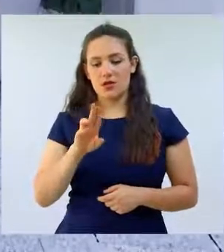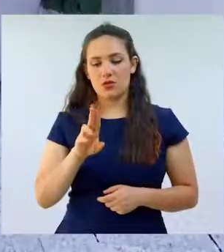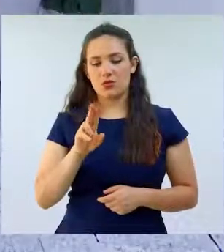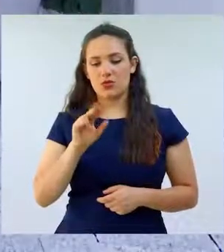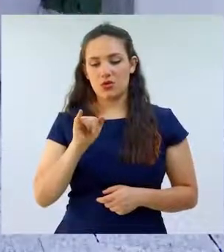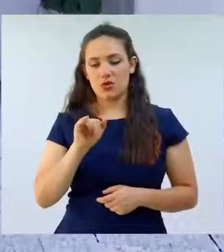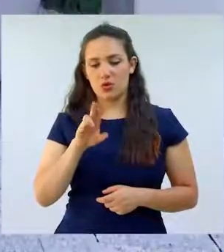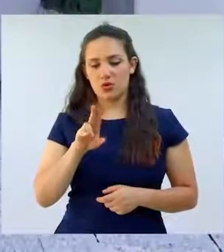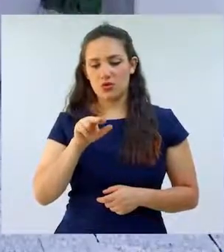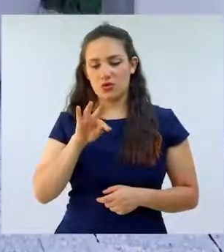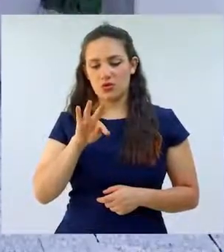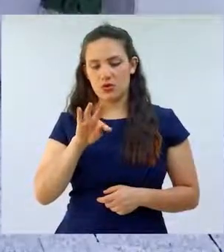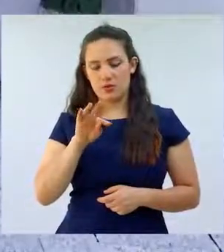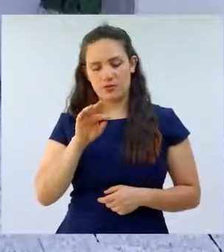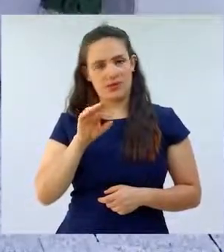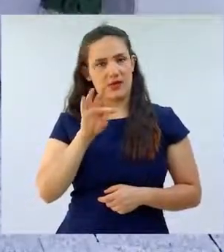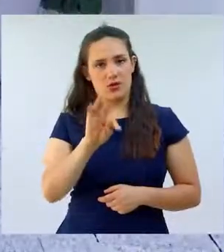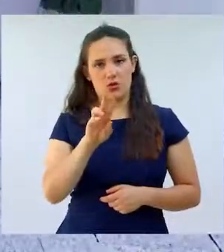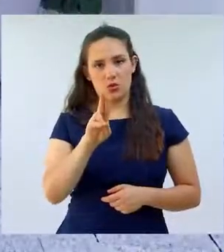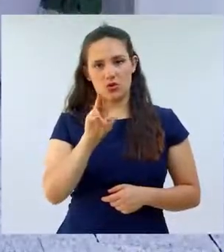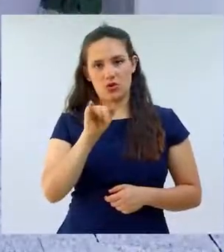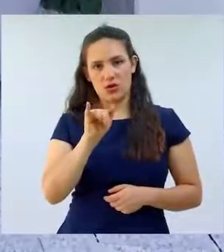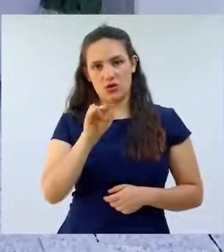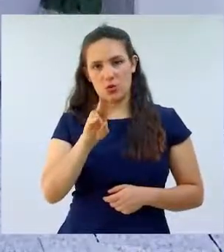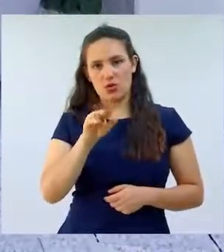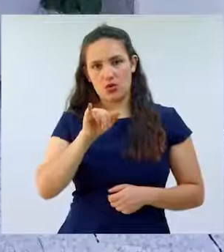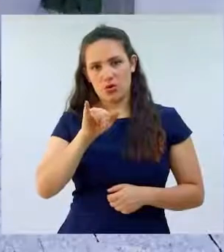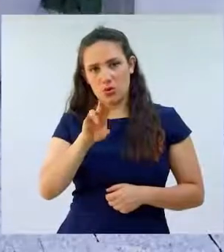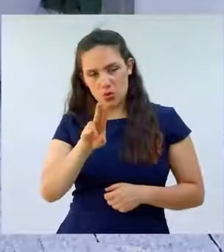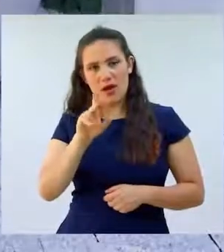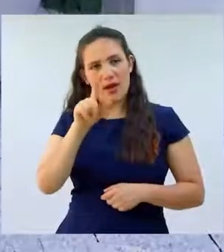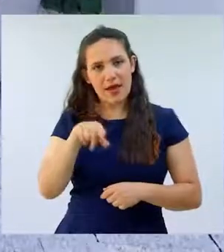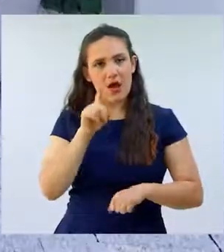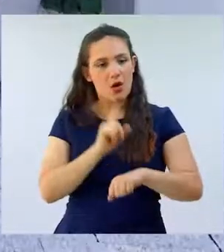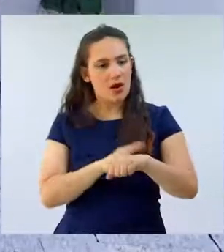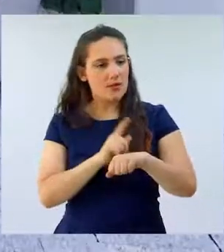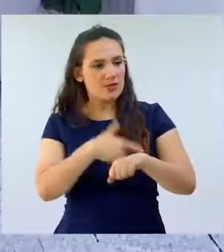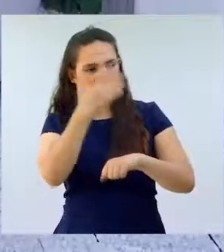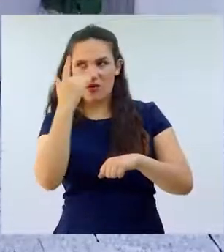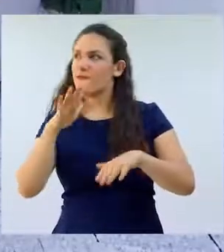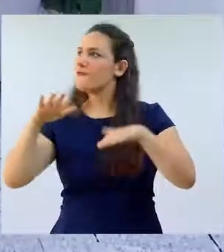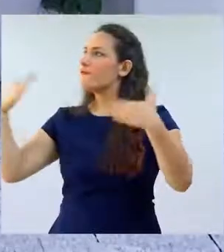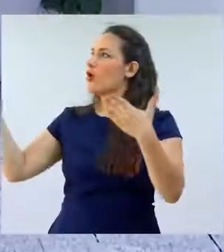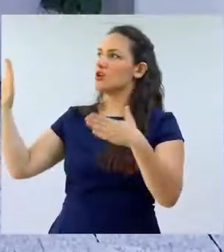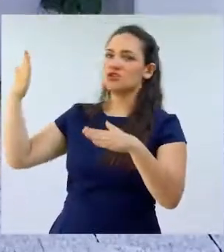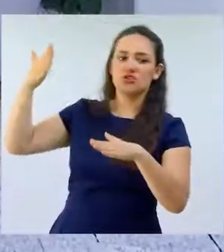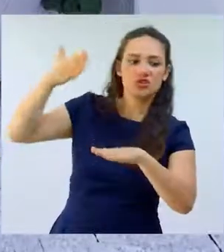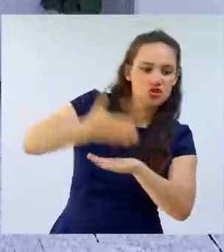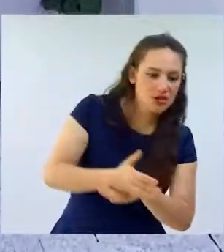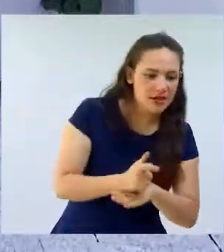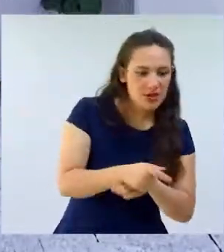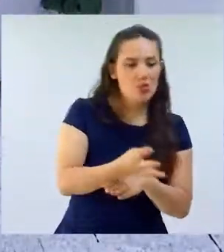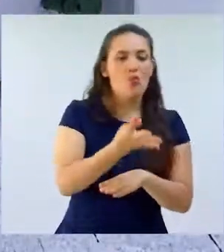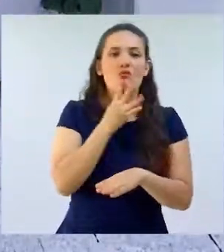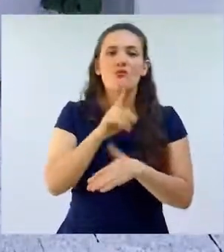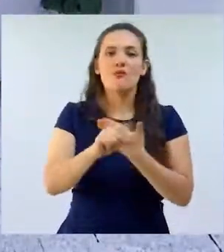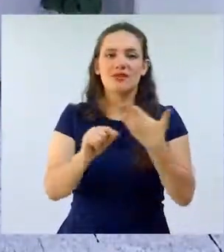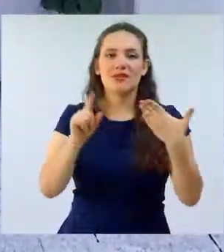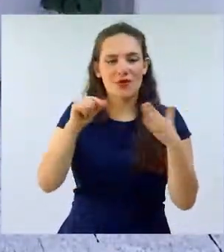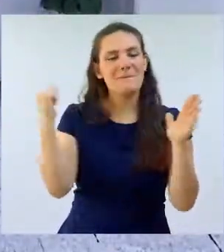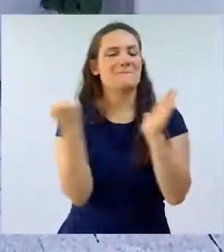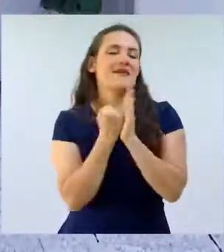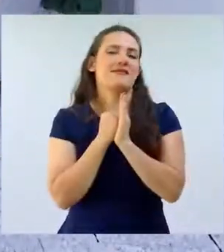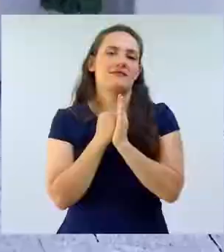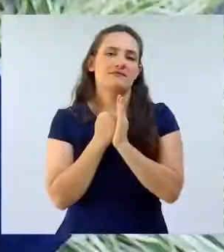que o significado dele era que ali seria a entrada para o Pantanal e ali é onde, né, as pessoas chegam de fora e tal, então é tudo a